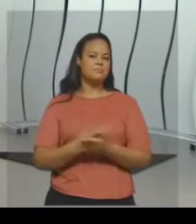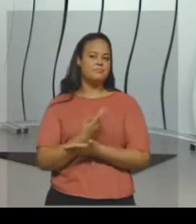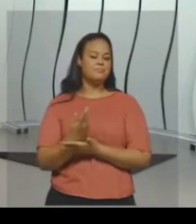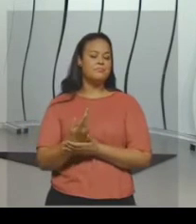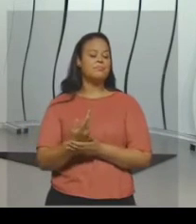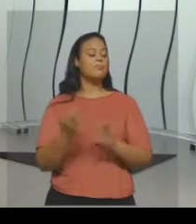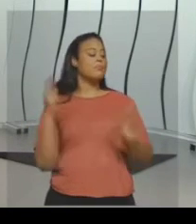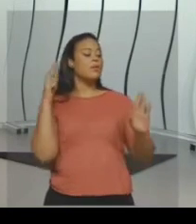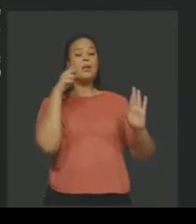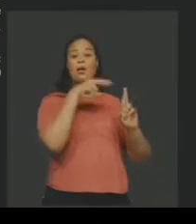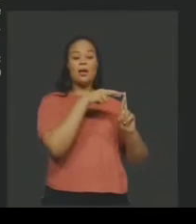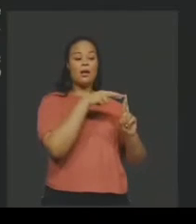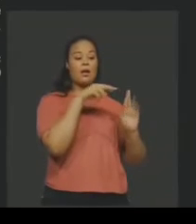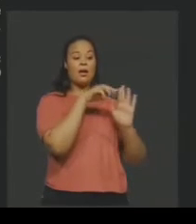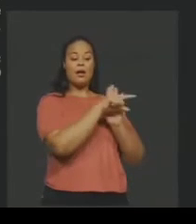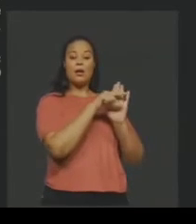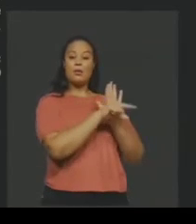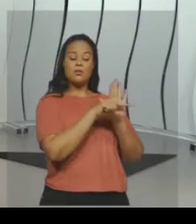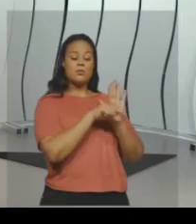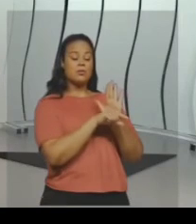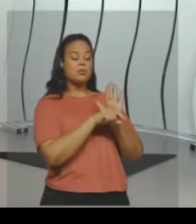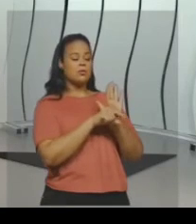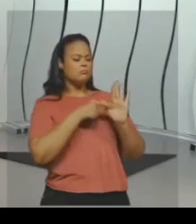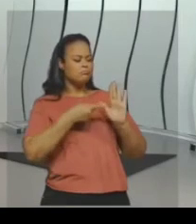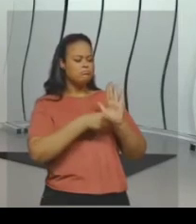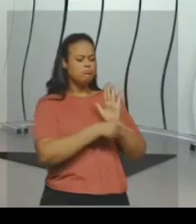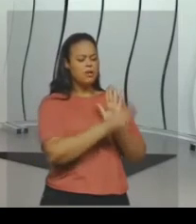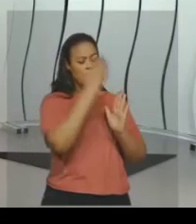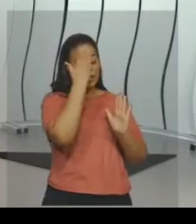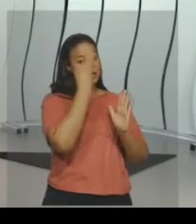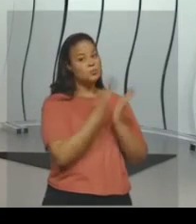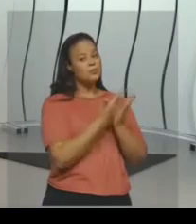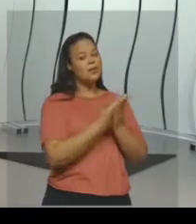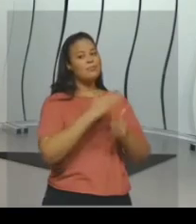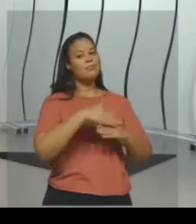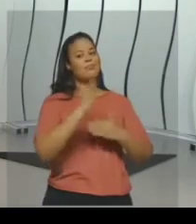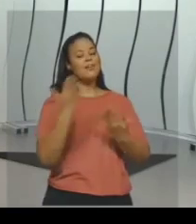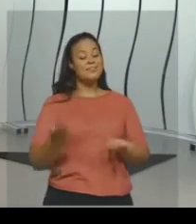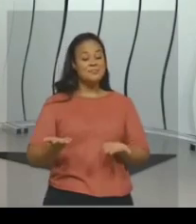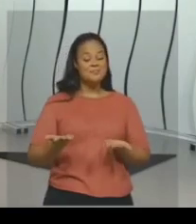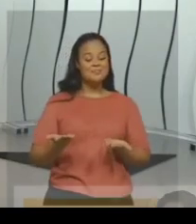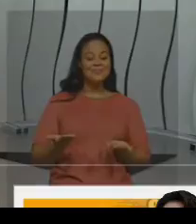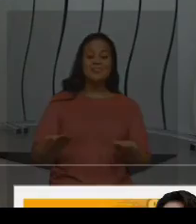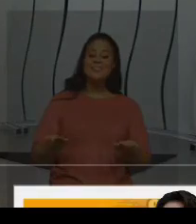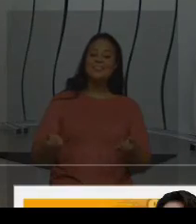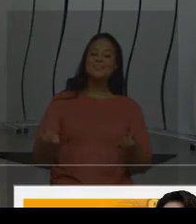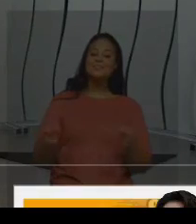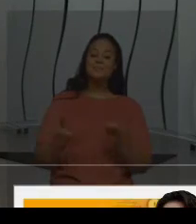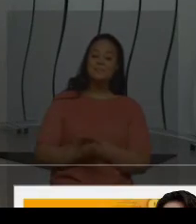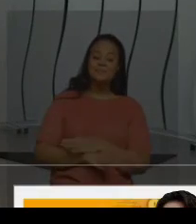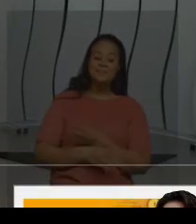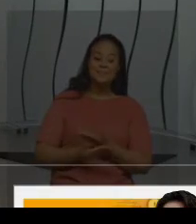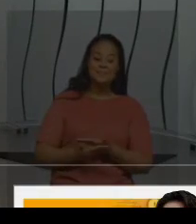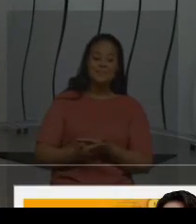Aqui algumas referências bibliográficas para você aprofundar no assunto. E é isso que eu queria falar com você